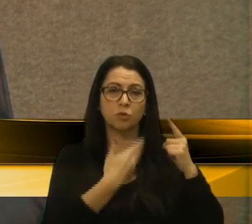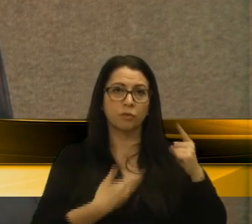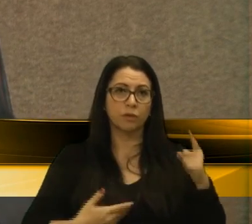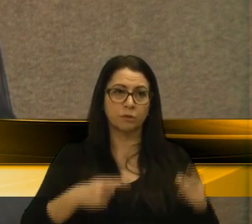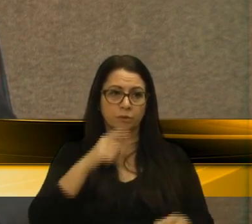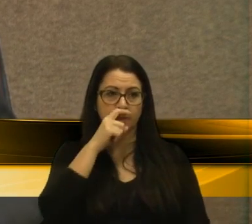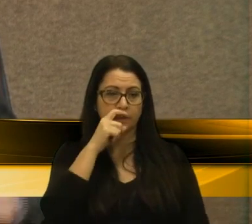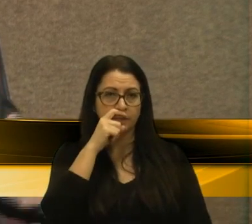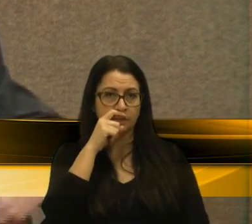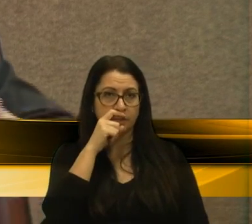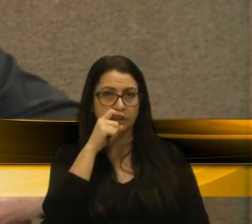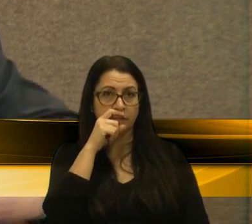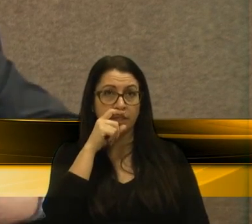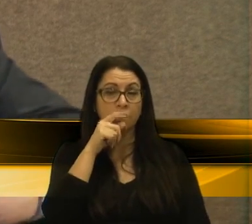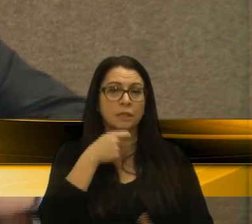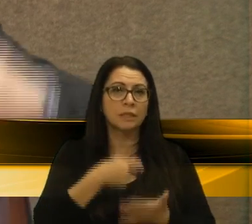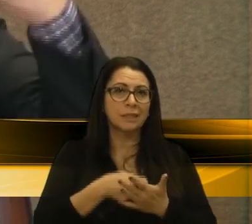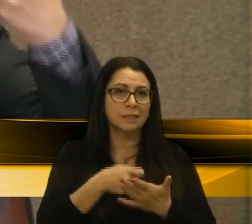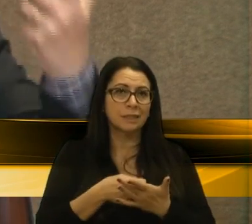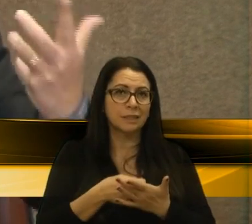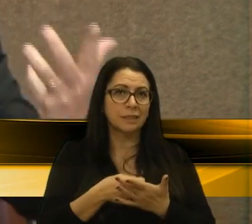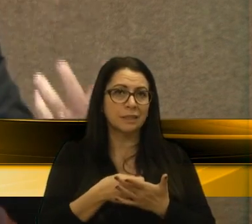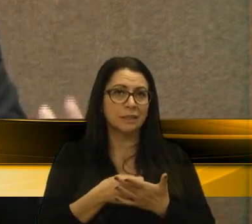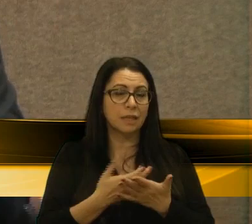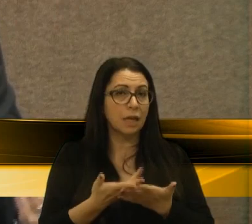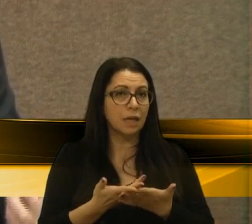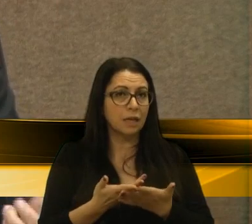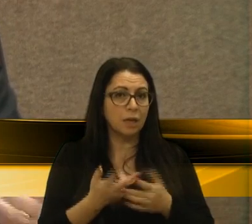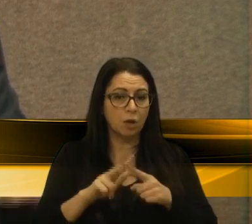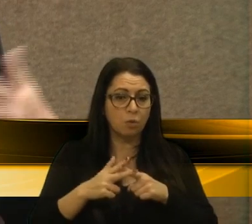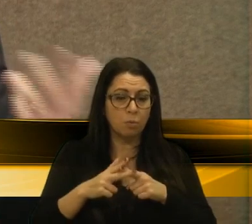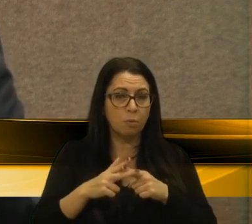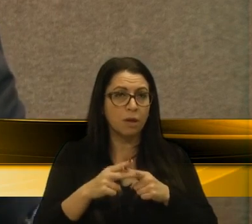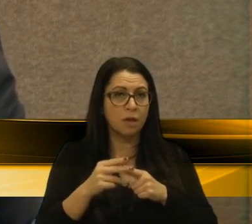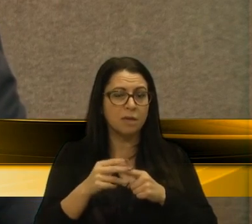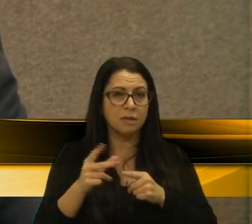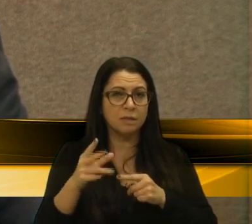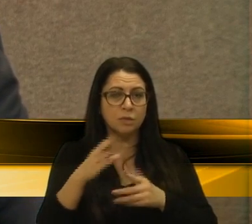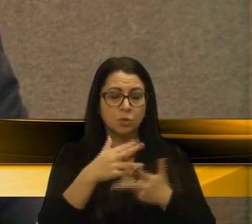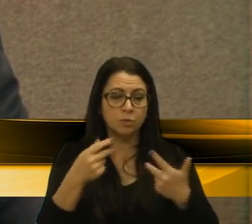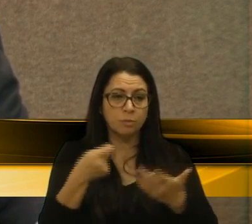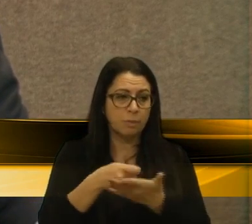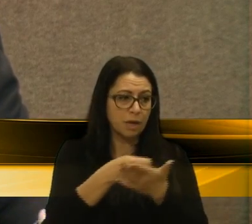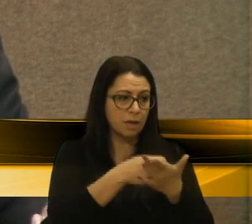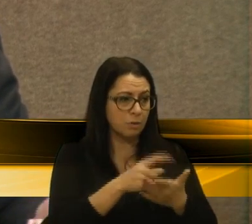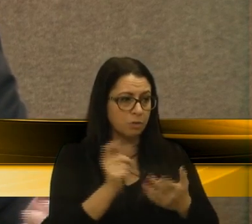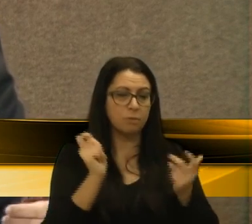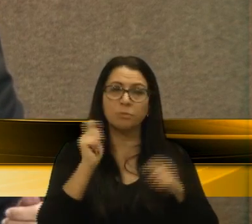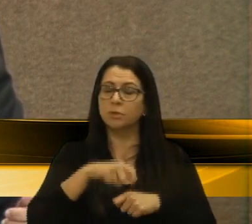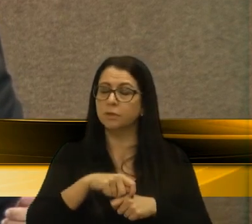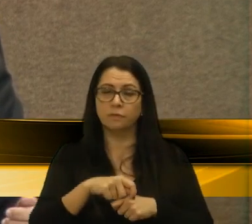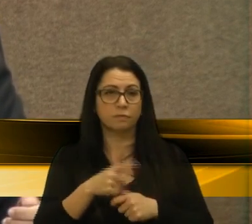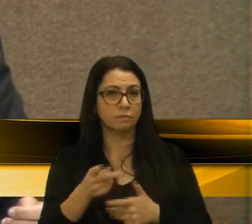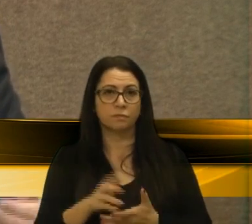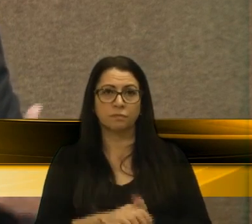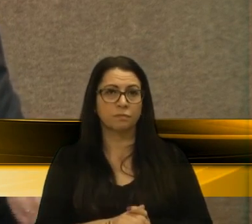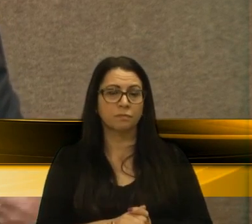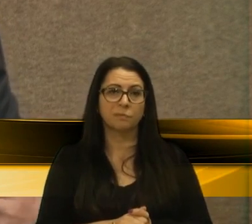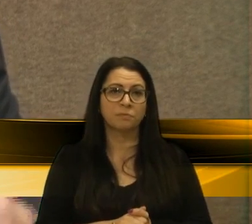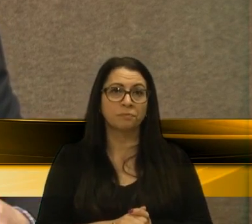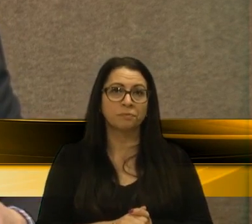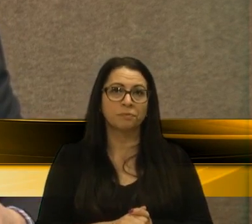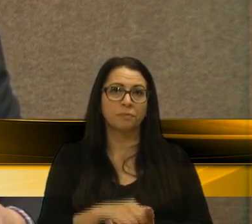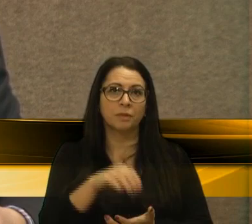Sartori de tentar arrumar as contas, o que não é possível e não foi possível. A